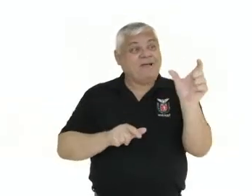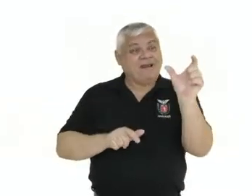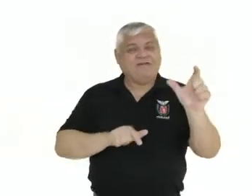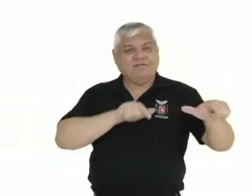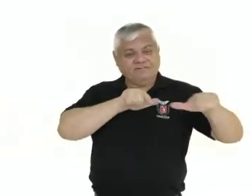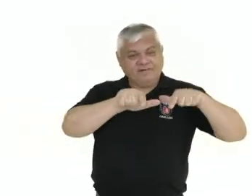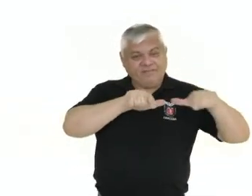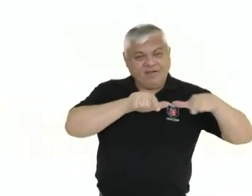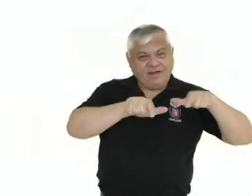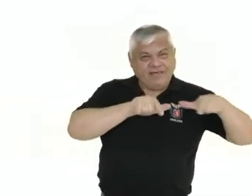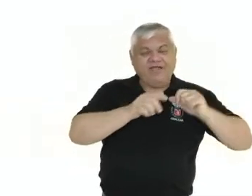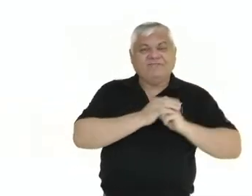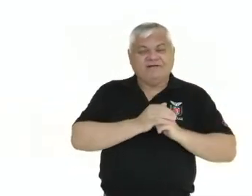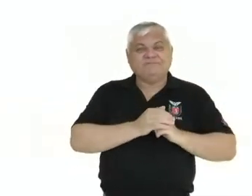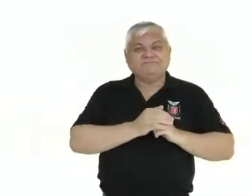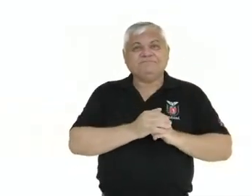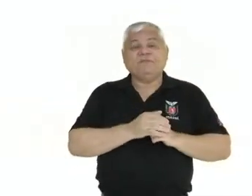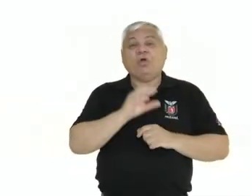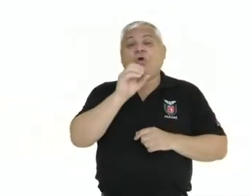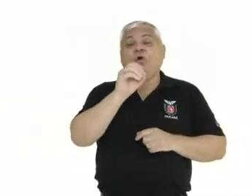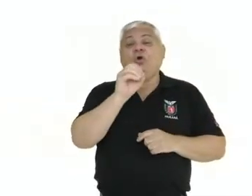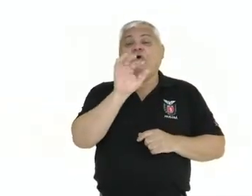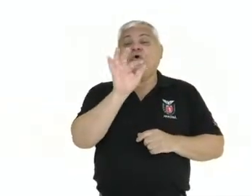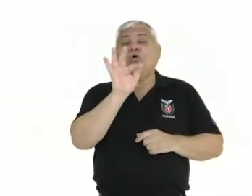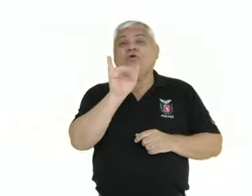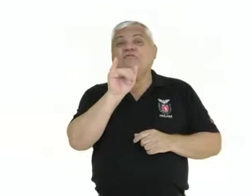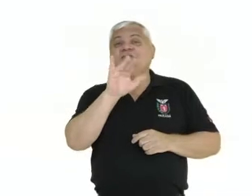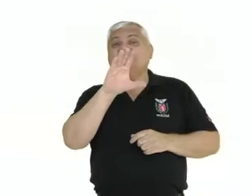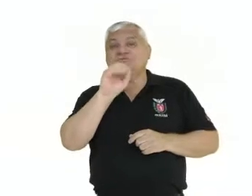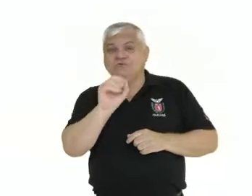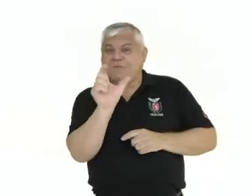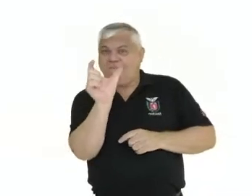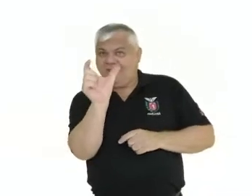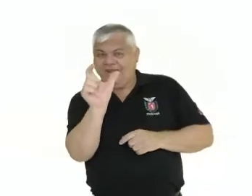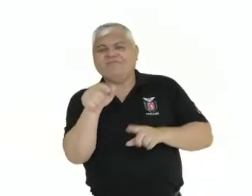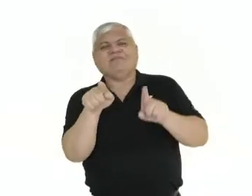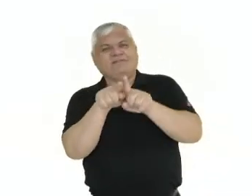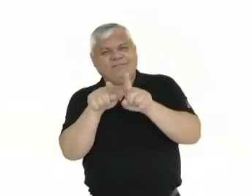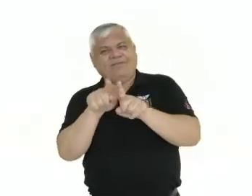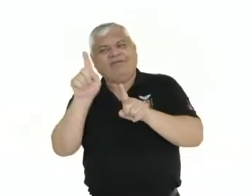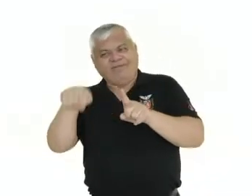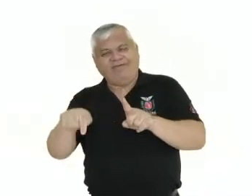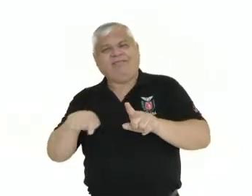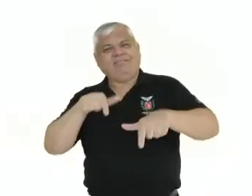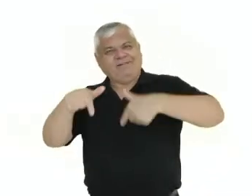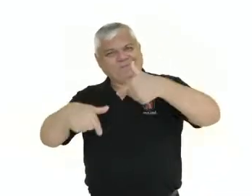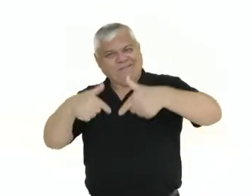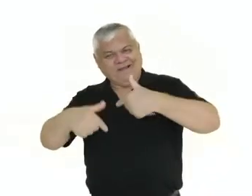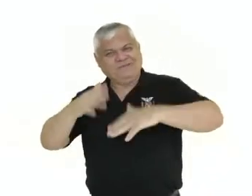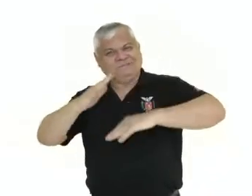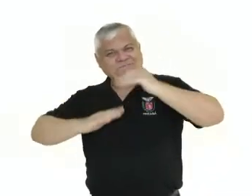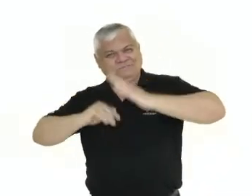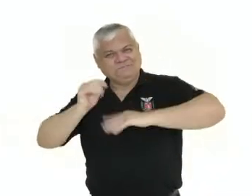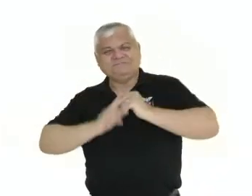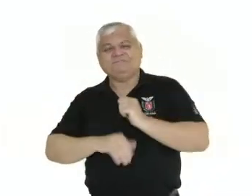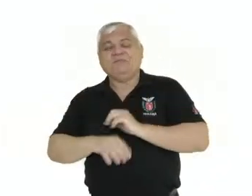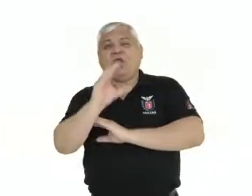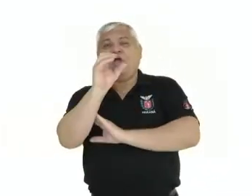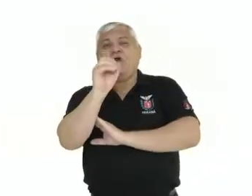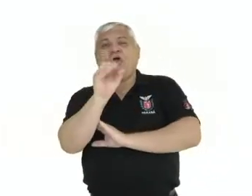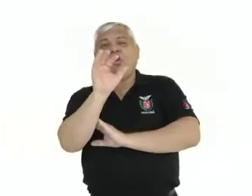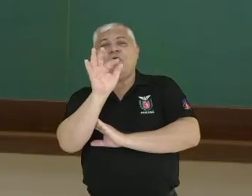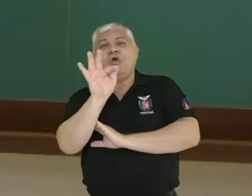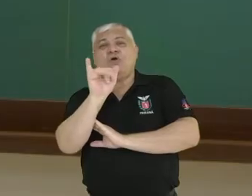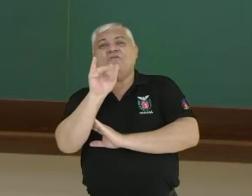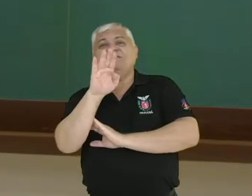profissão, né? Trabalhava. Ofício também, né? A ocupação dele. Oficina e a